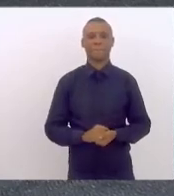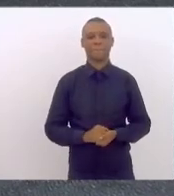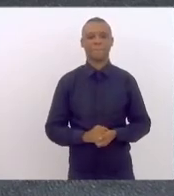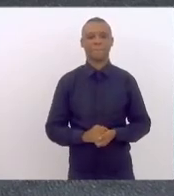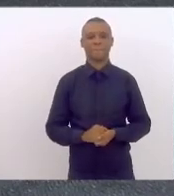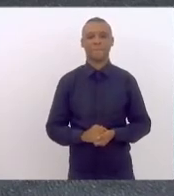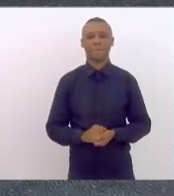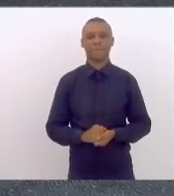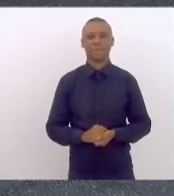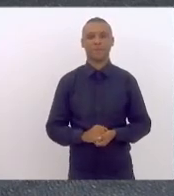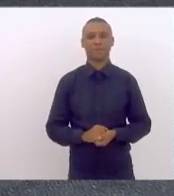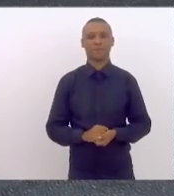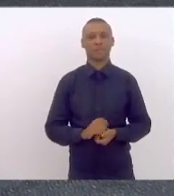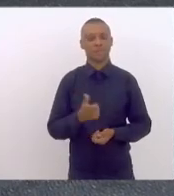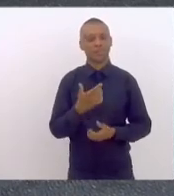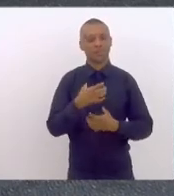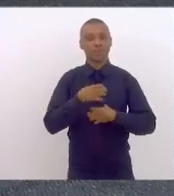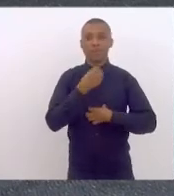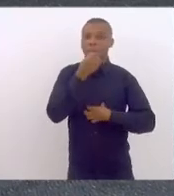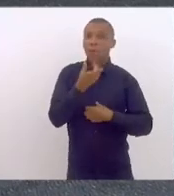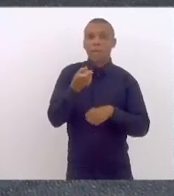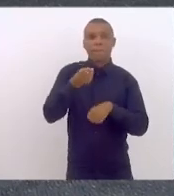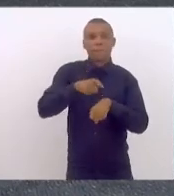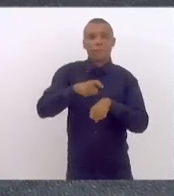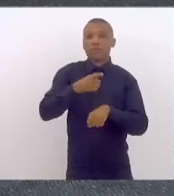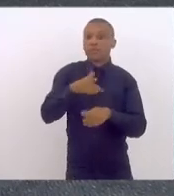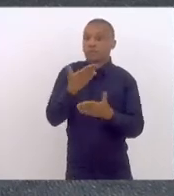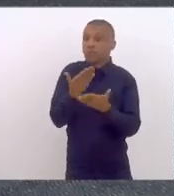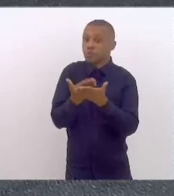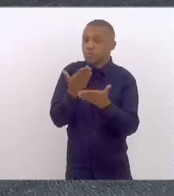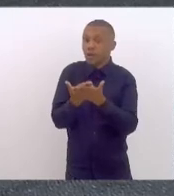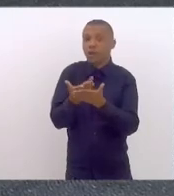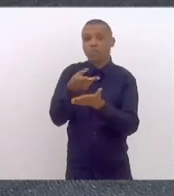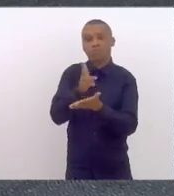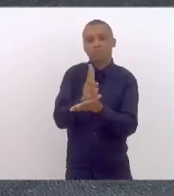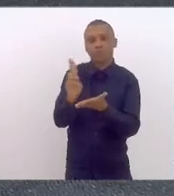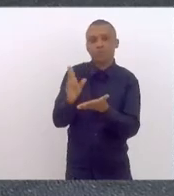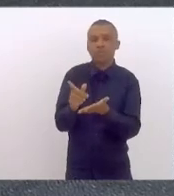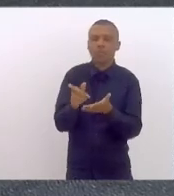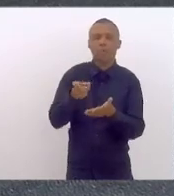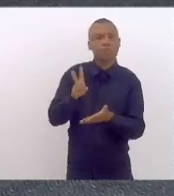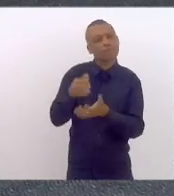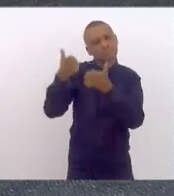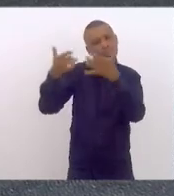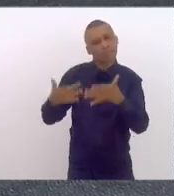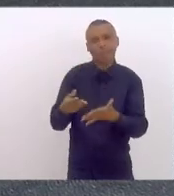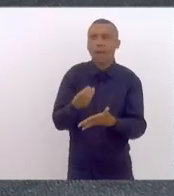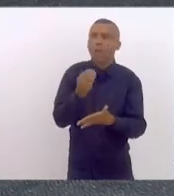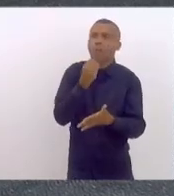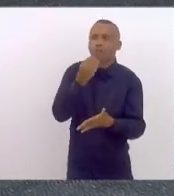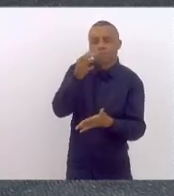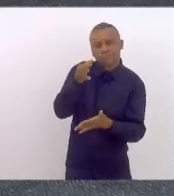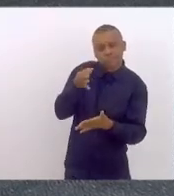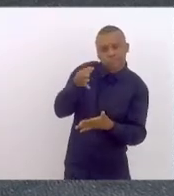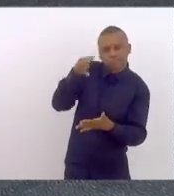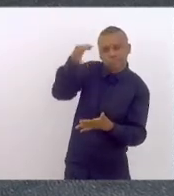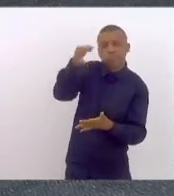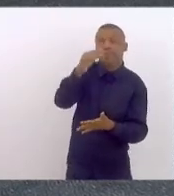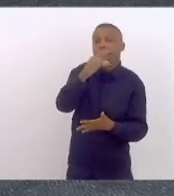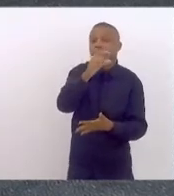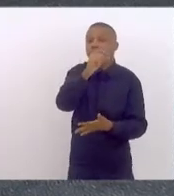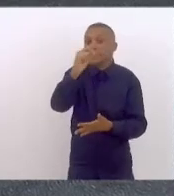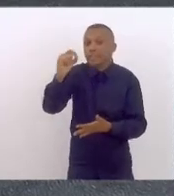eu tive a felicidade de estudar numa universidade que eu sempre falo provavelmente daqui a 100 anos